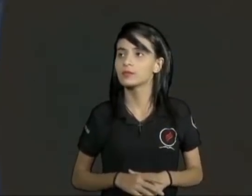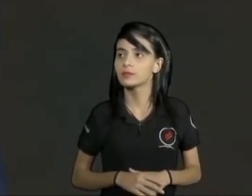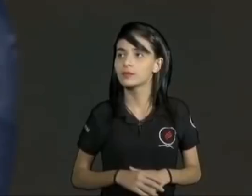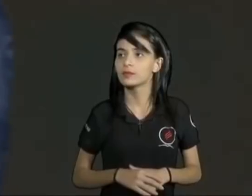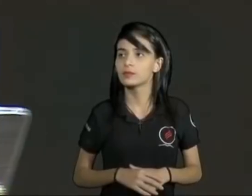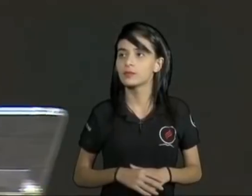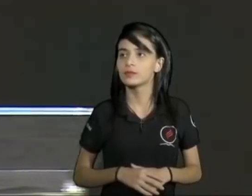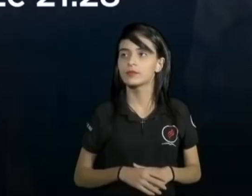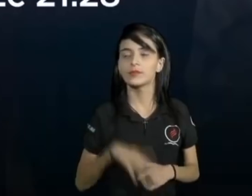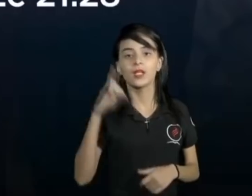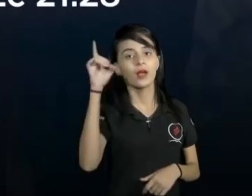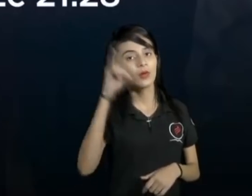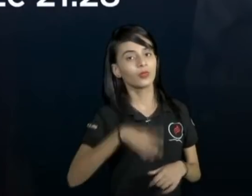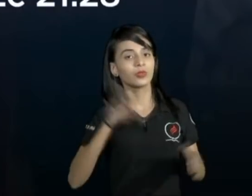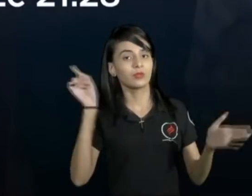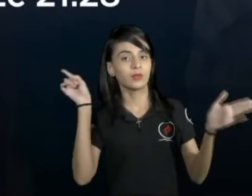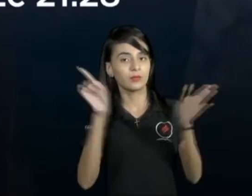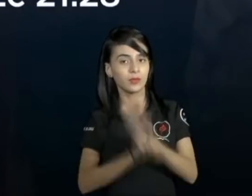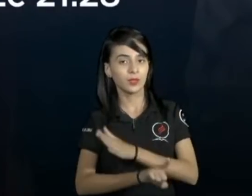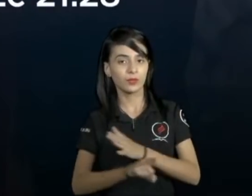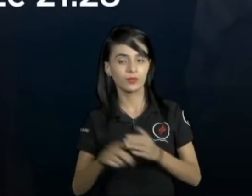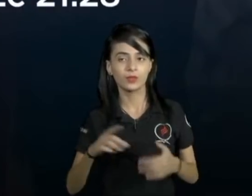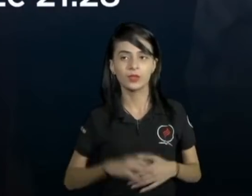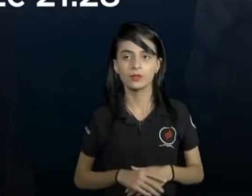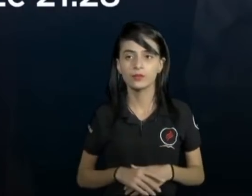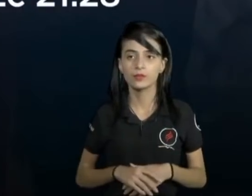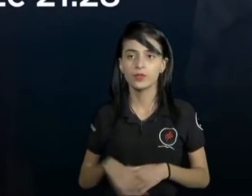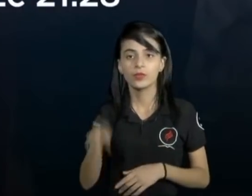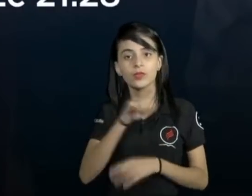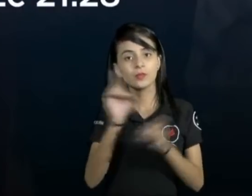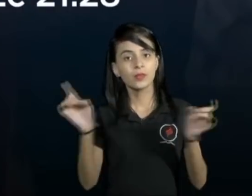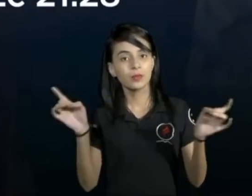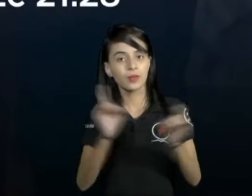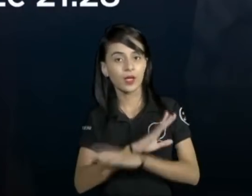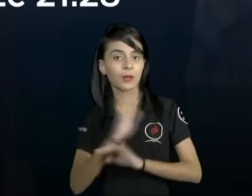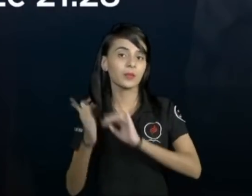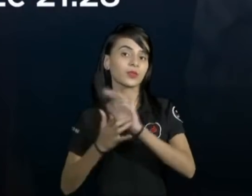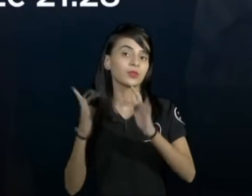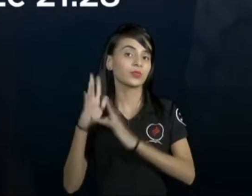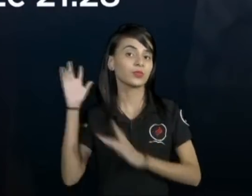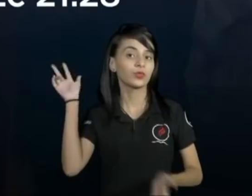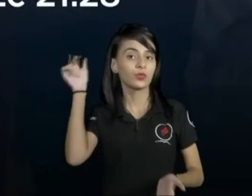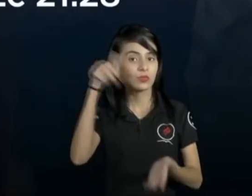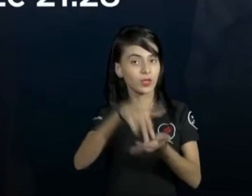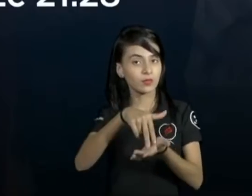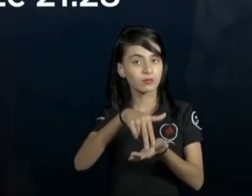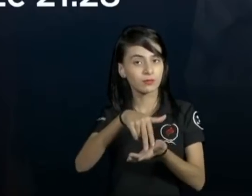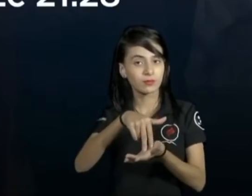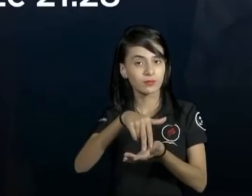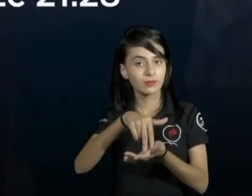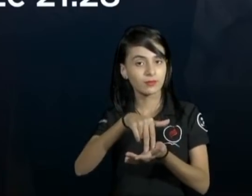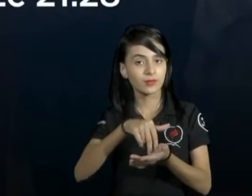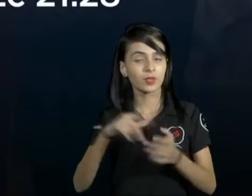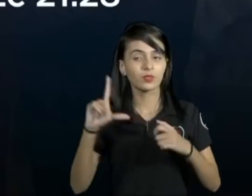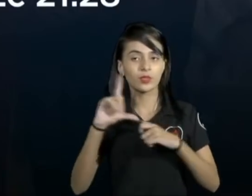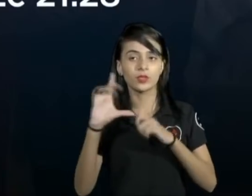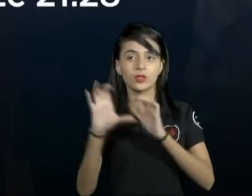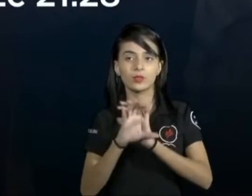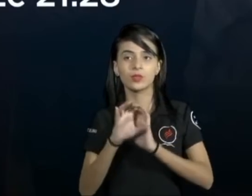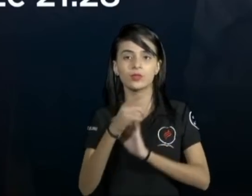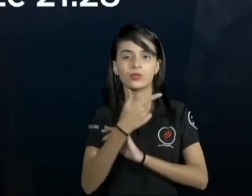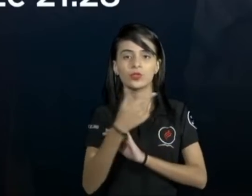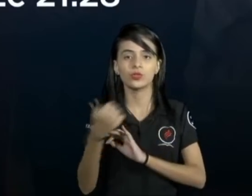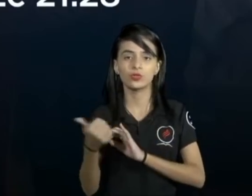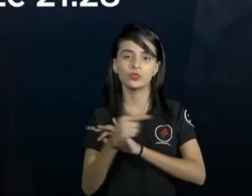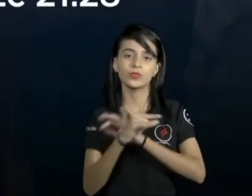Oi e a última pergunta se você está preparado para vinda de Cristo o Lucas Capítulo